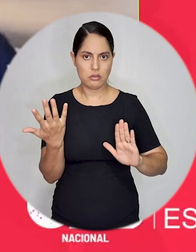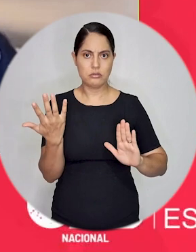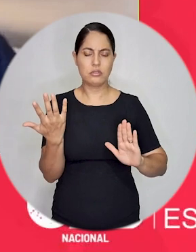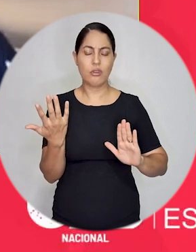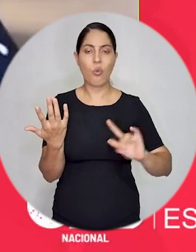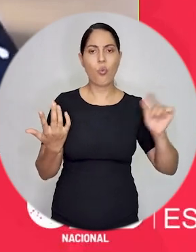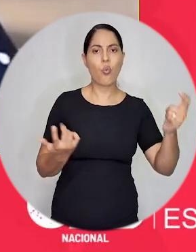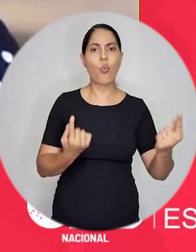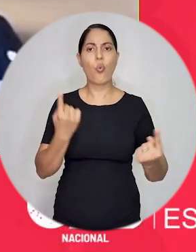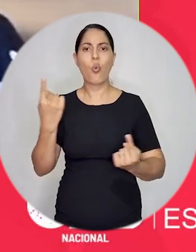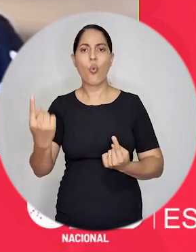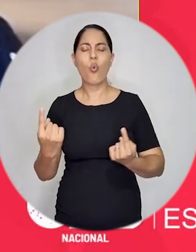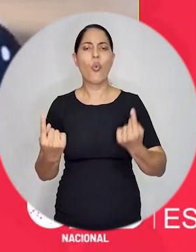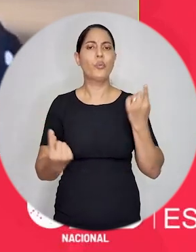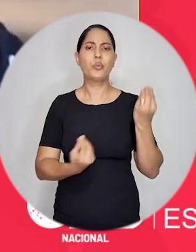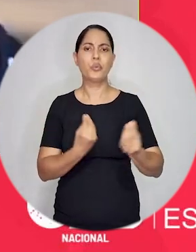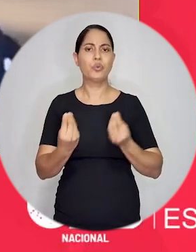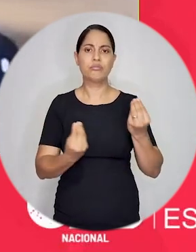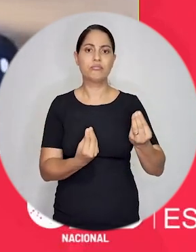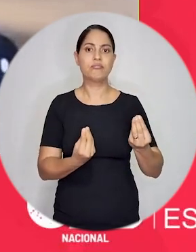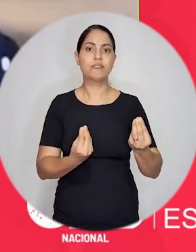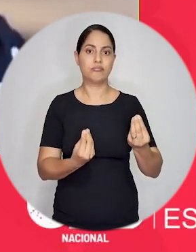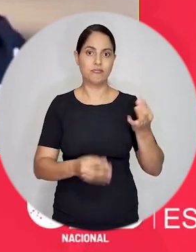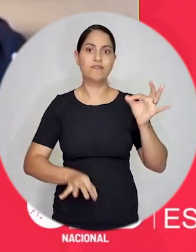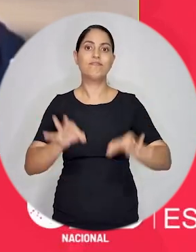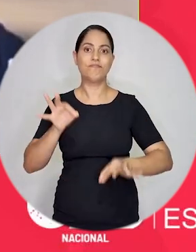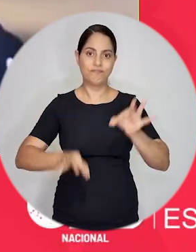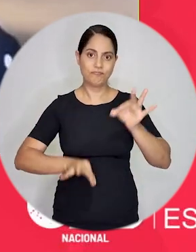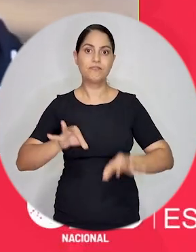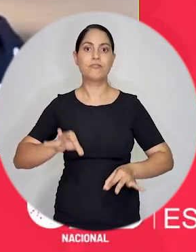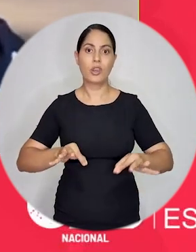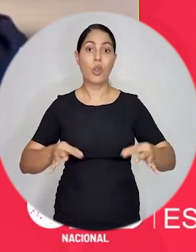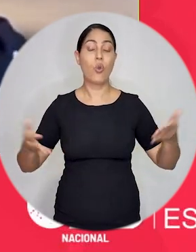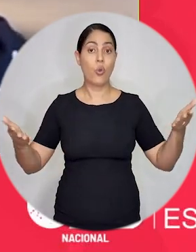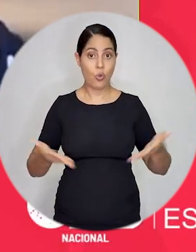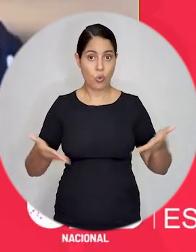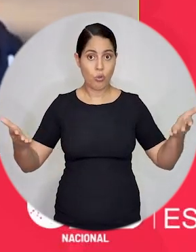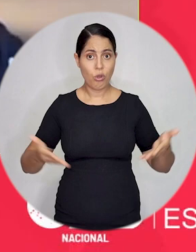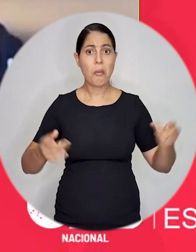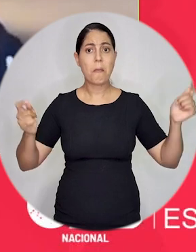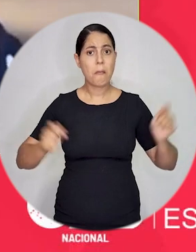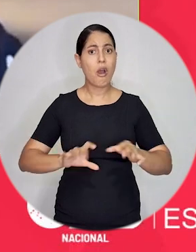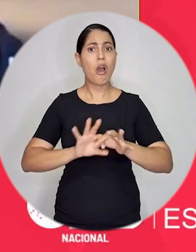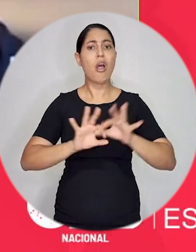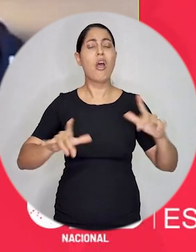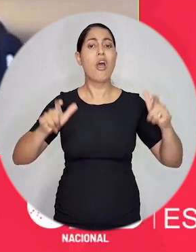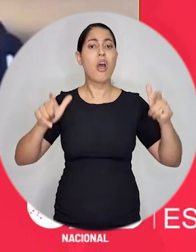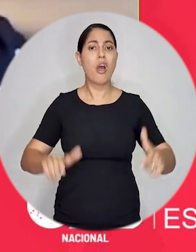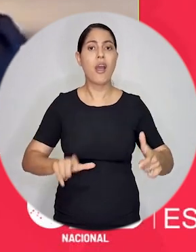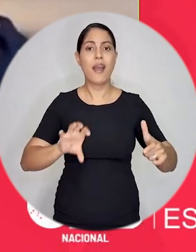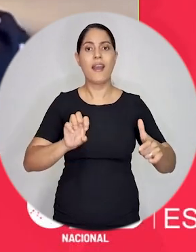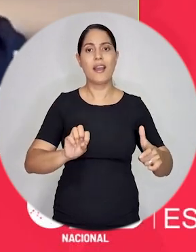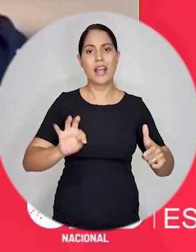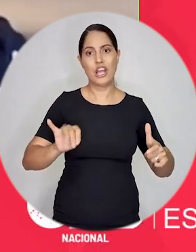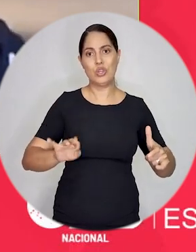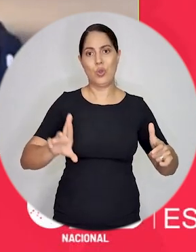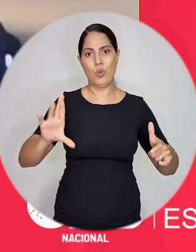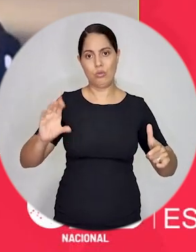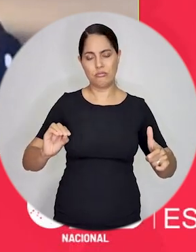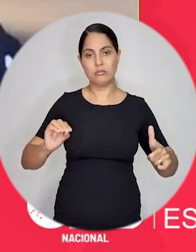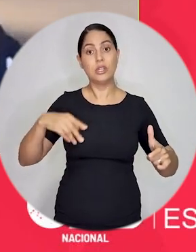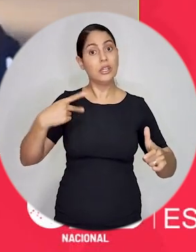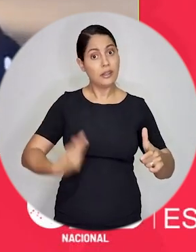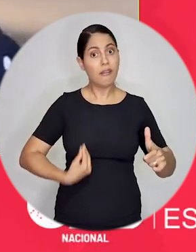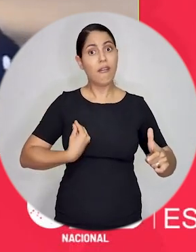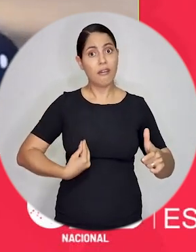Vários procedimentos que só poderiam tramitar no Poder Judiciário, hoje podem tramitar nos cartórios, e aqui